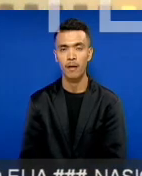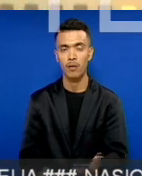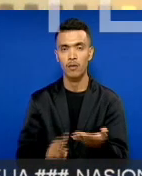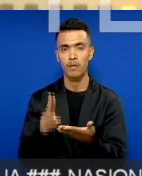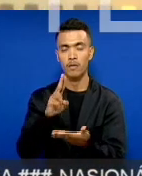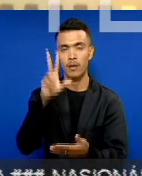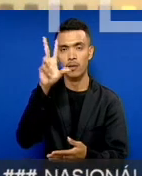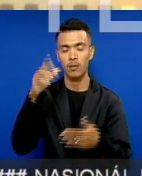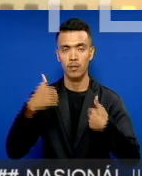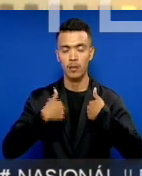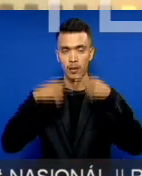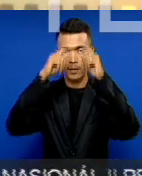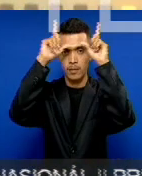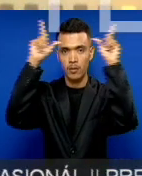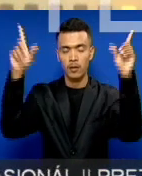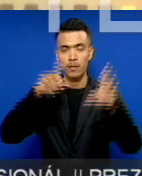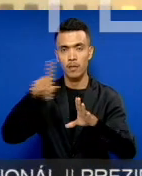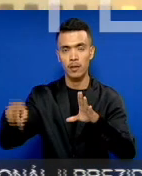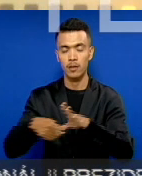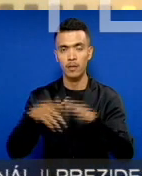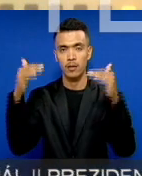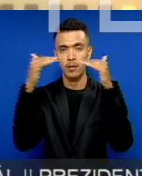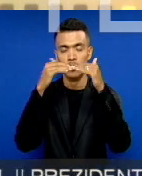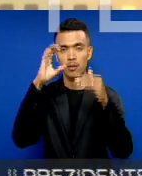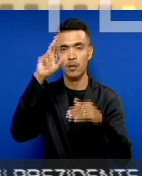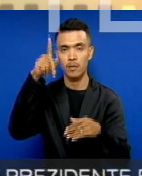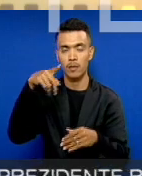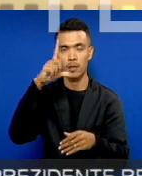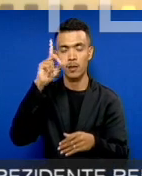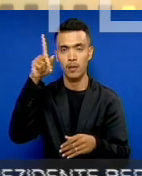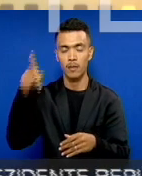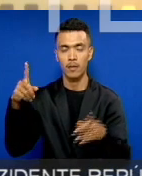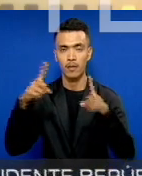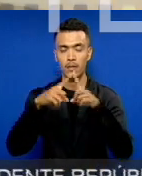Universidade Tolia Timor-Leste se participa em conferência CPLP Badala Lima.